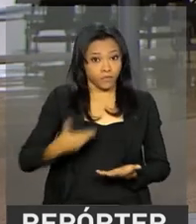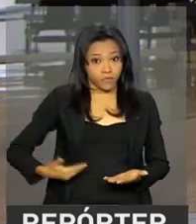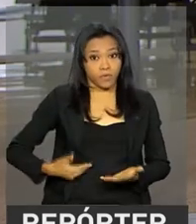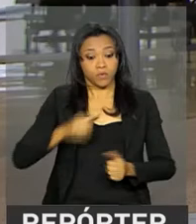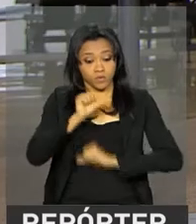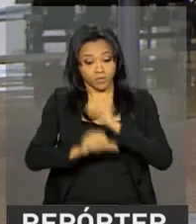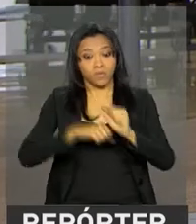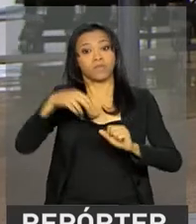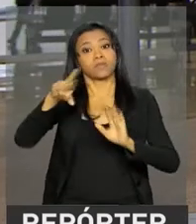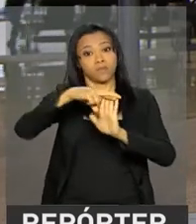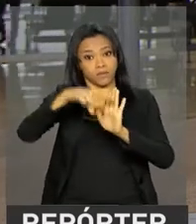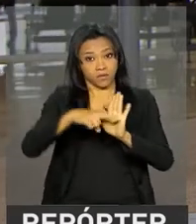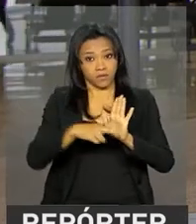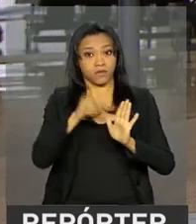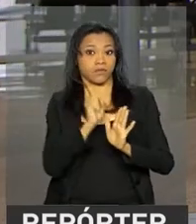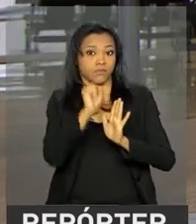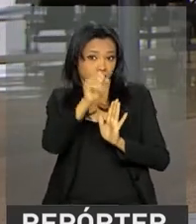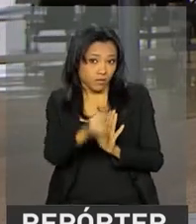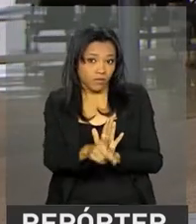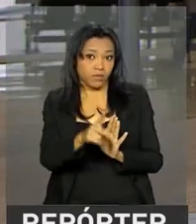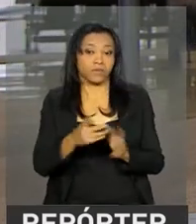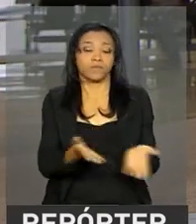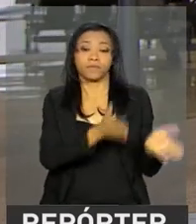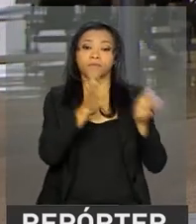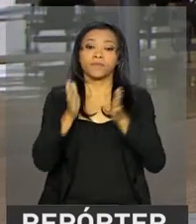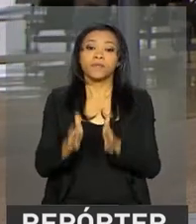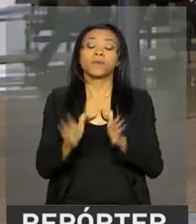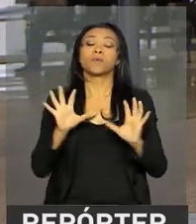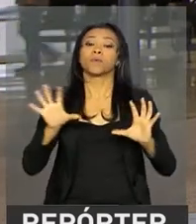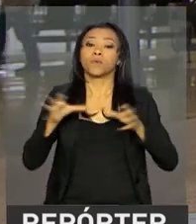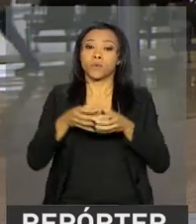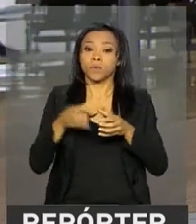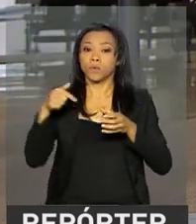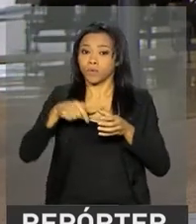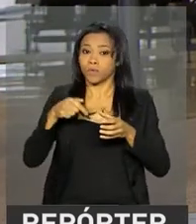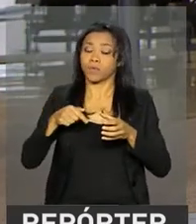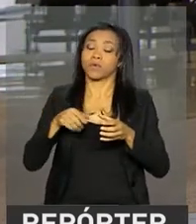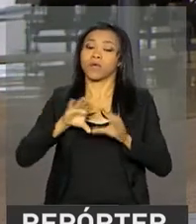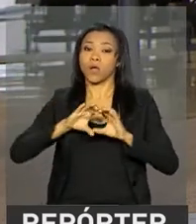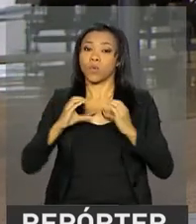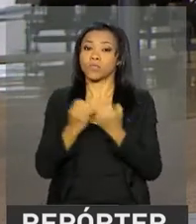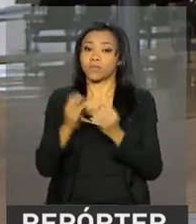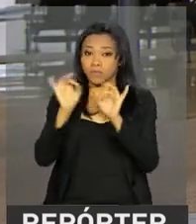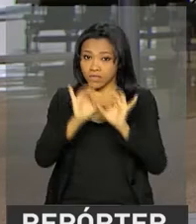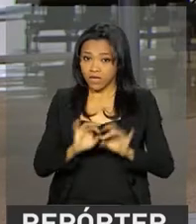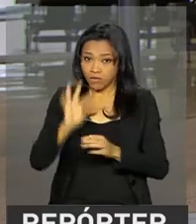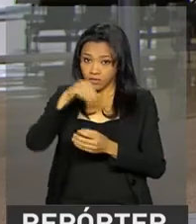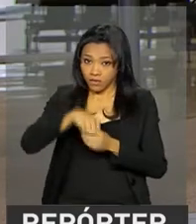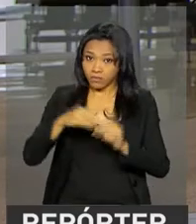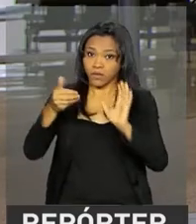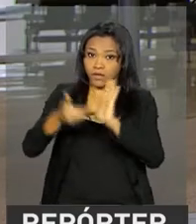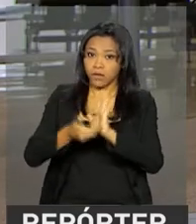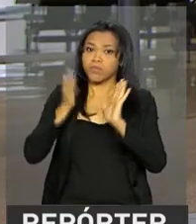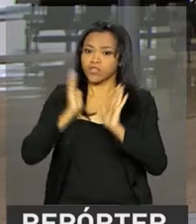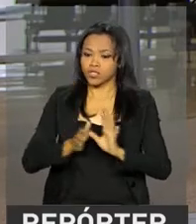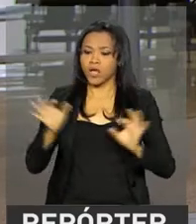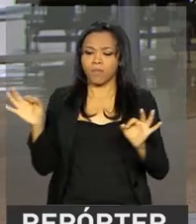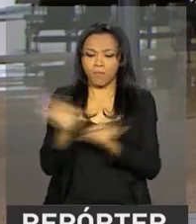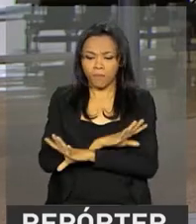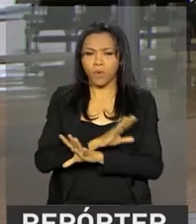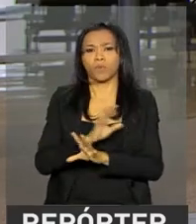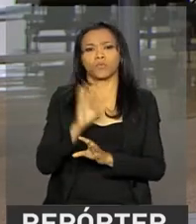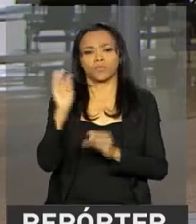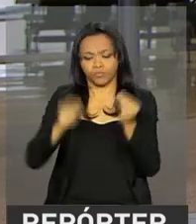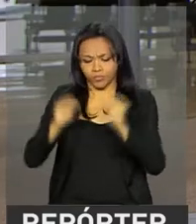da Previdência Social. A Comissão Especial da Reforma da Previdência na Câmara já concluiu os trabalhos e o